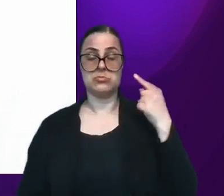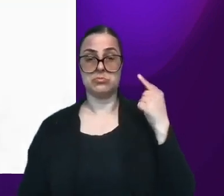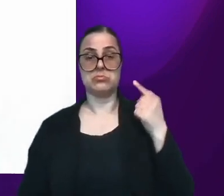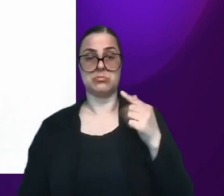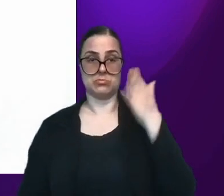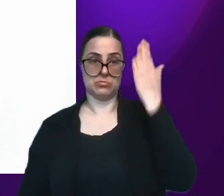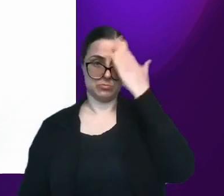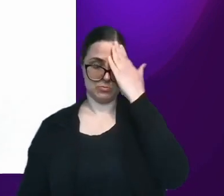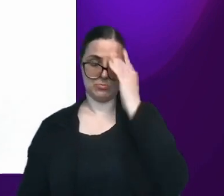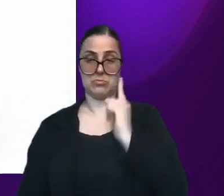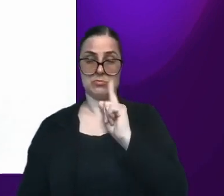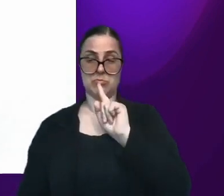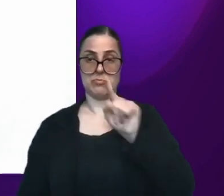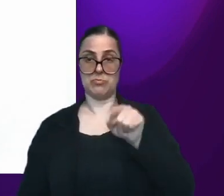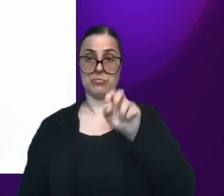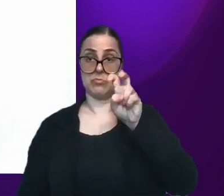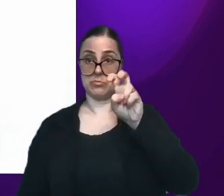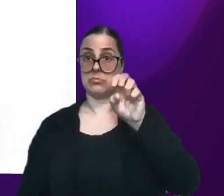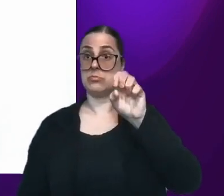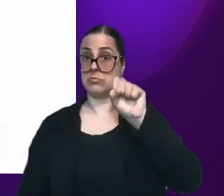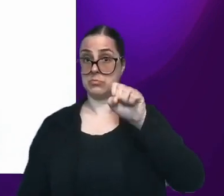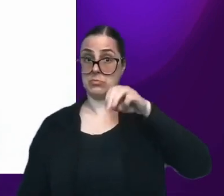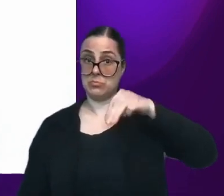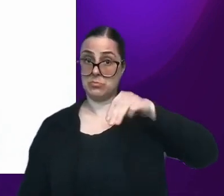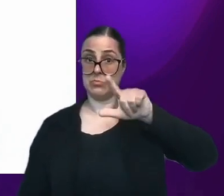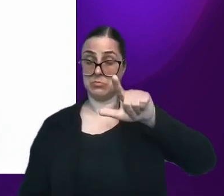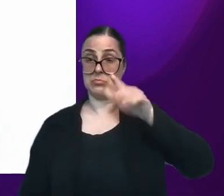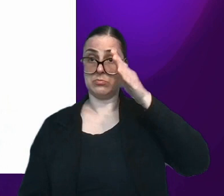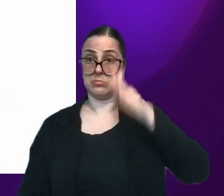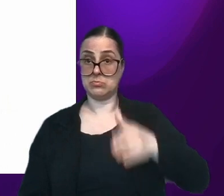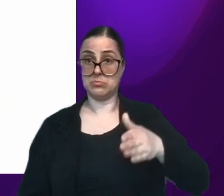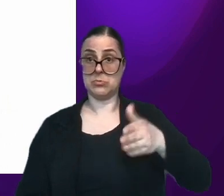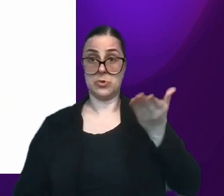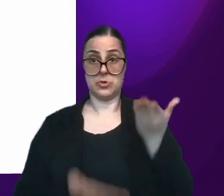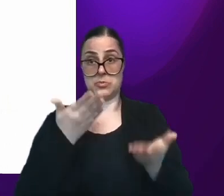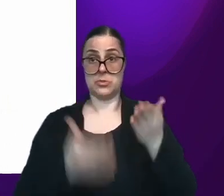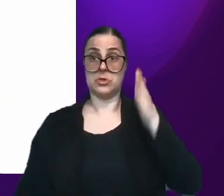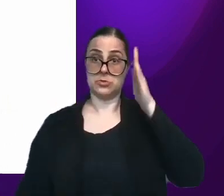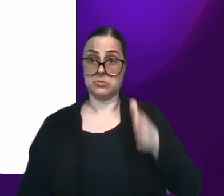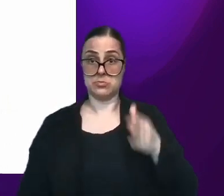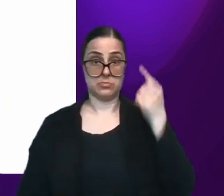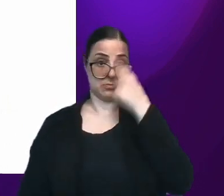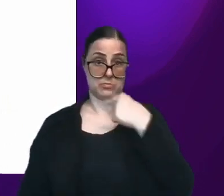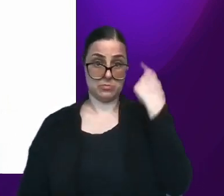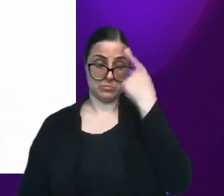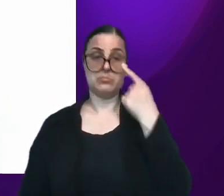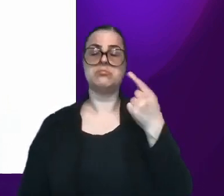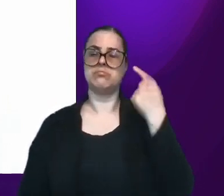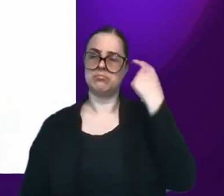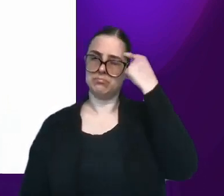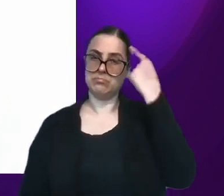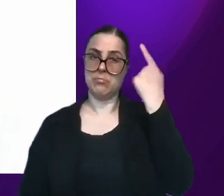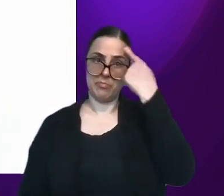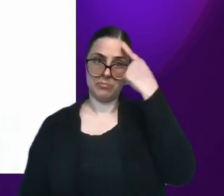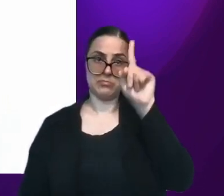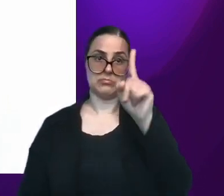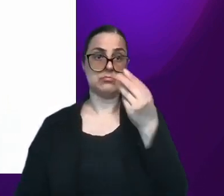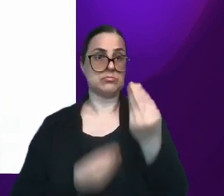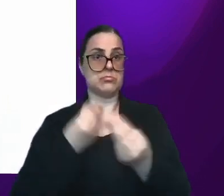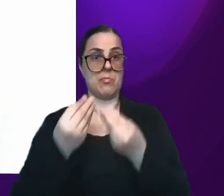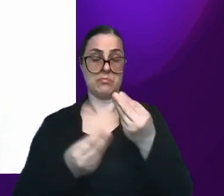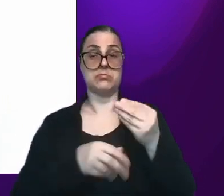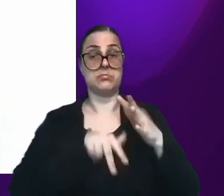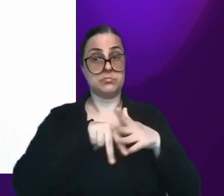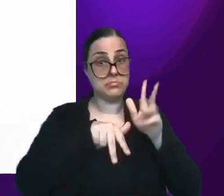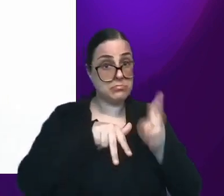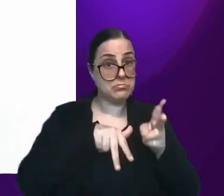quilo por hora. Mas a gente prefere calcular pelo dia, né? Então, se esse mesmo paciente, 70 quilos, com